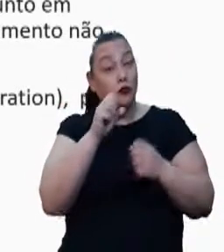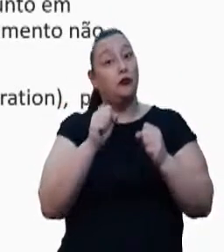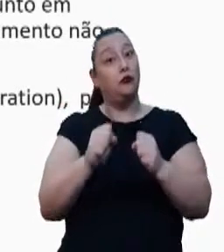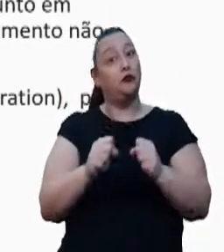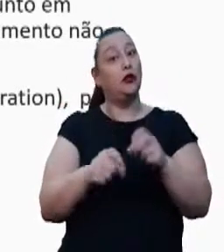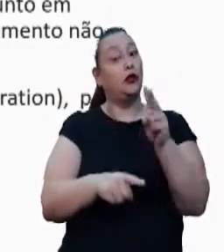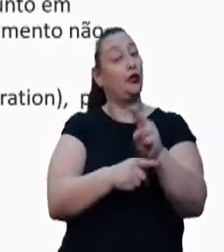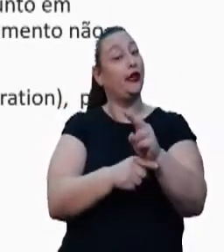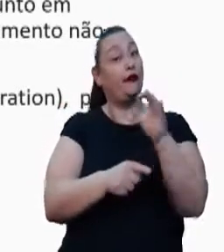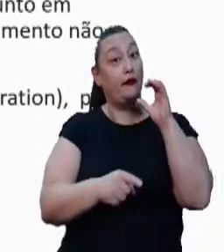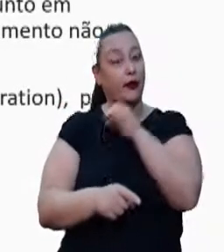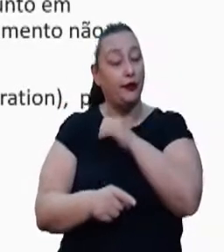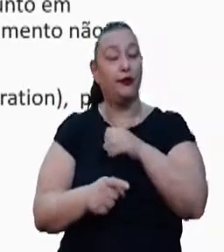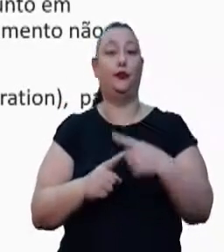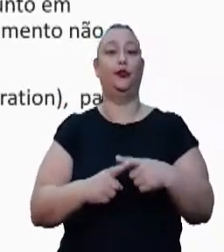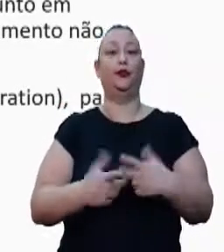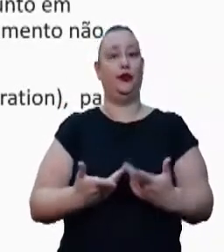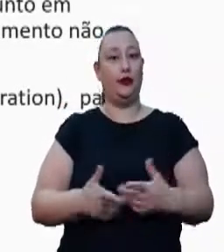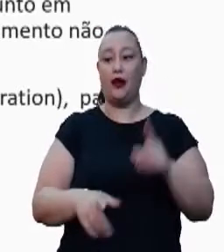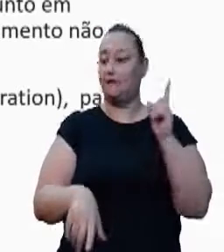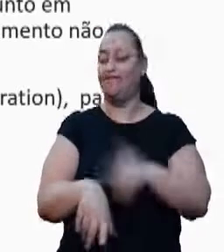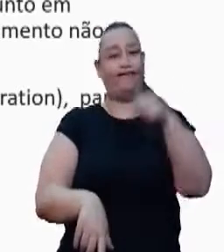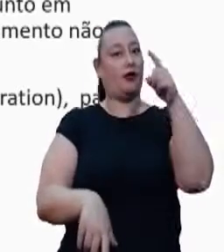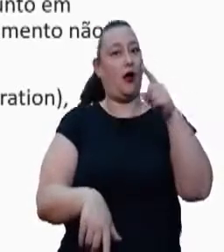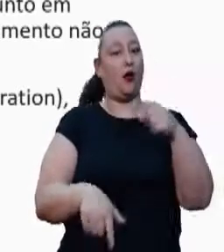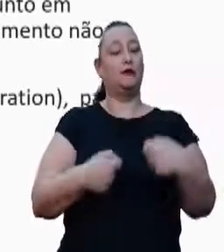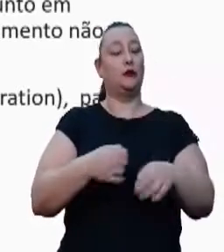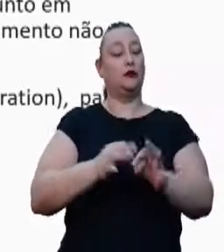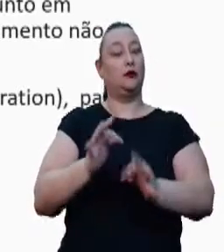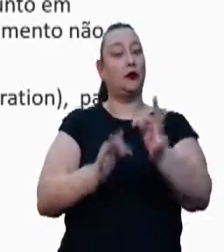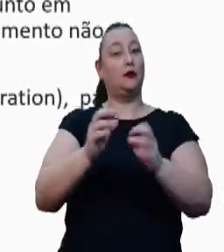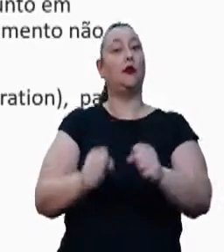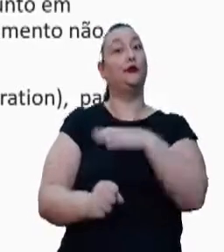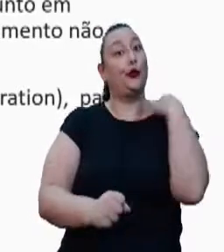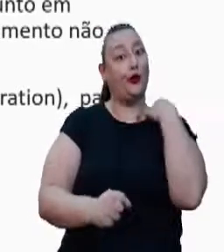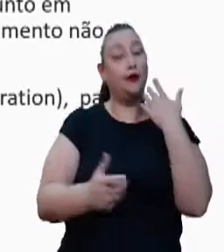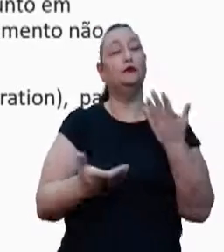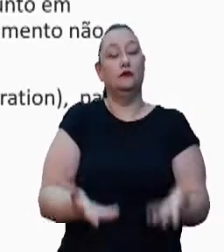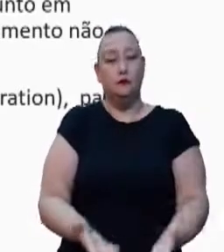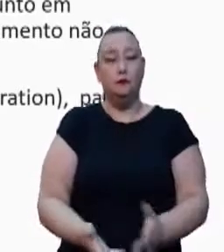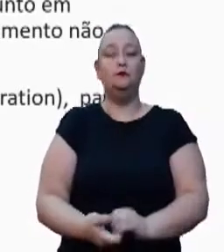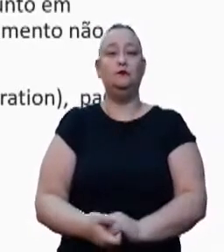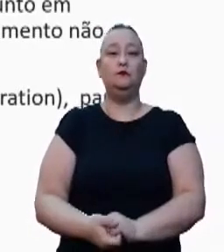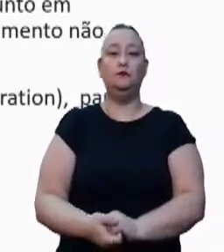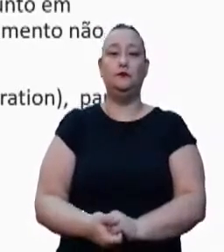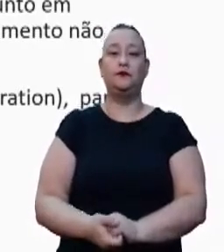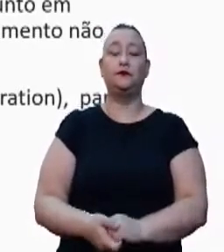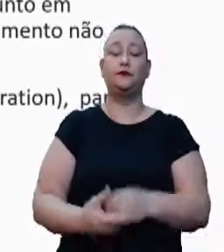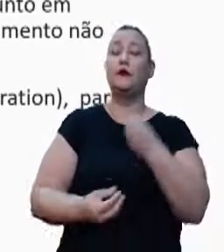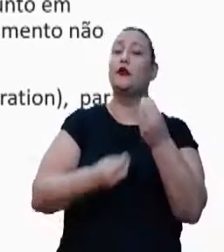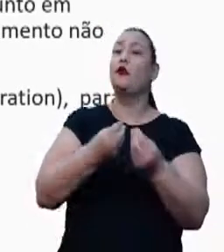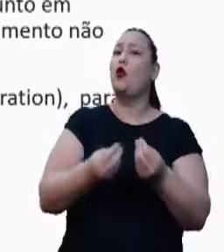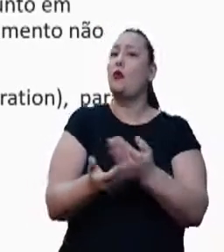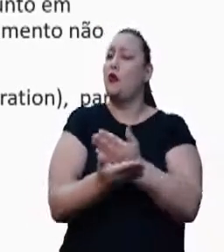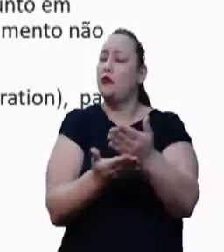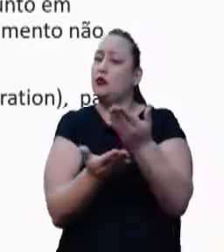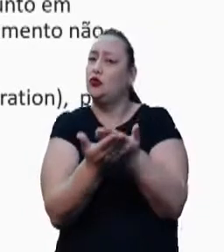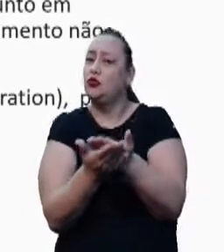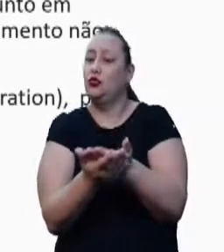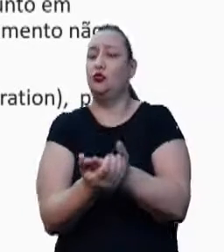a tempo, e é assim, imediato o tratamento, pode causar até a morte. Então, como que começaram os estudos sobre